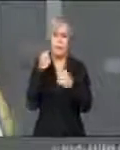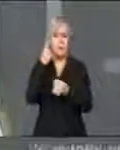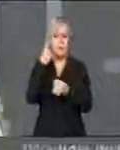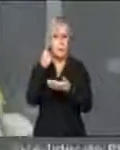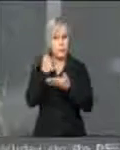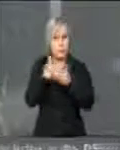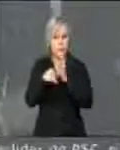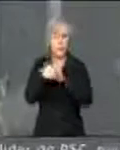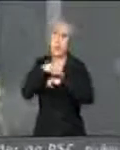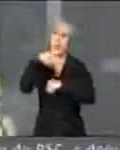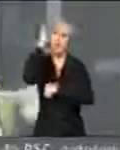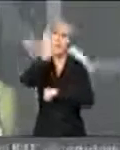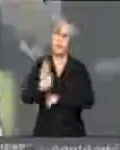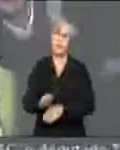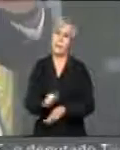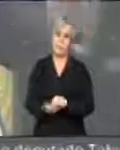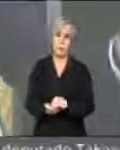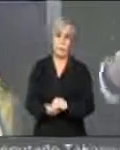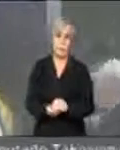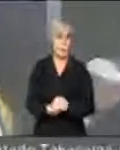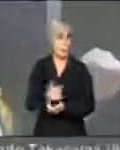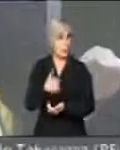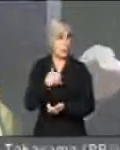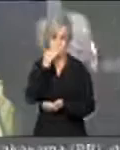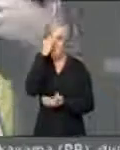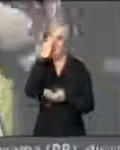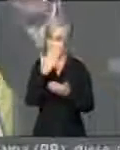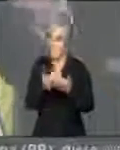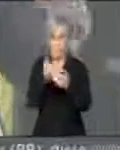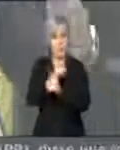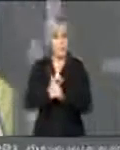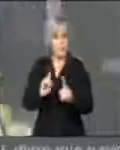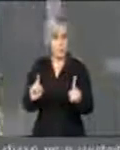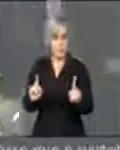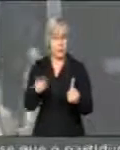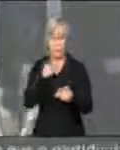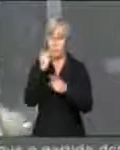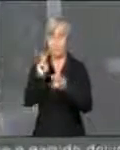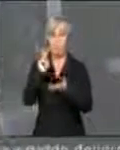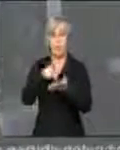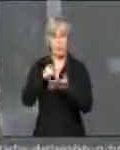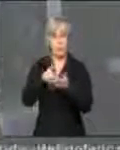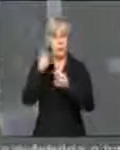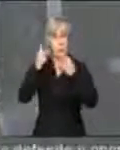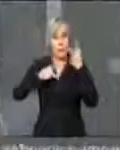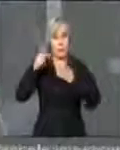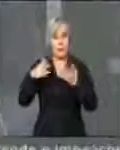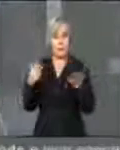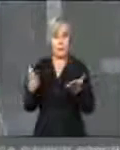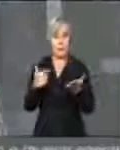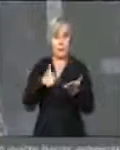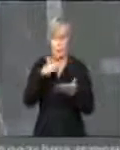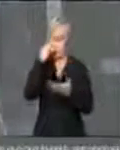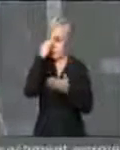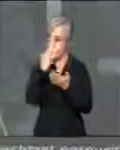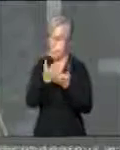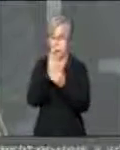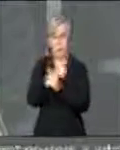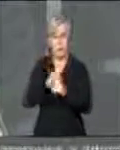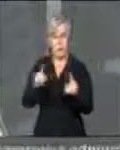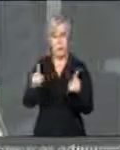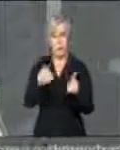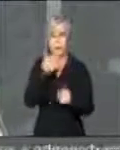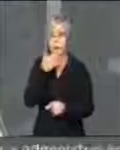no Brasil. Veja bem, eu não acredito, e digo com toda sinceridade como parlamentar que sou, eu não acredito que a